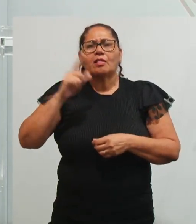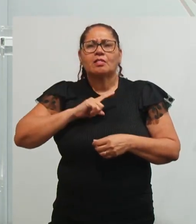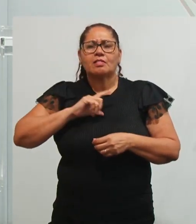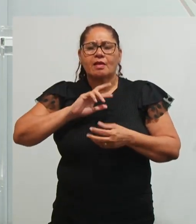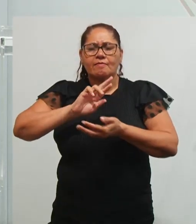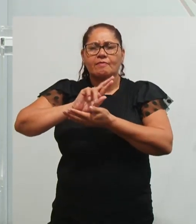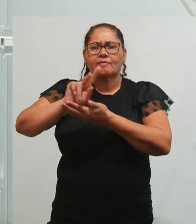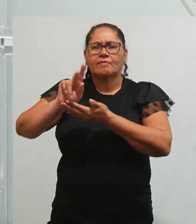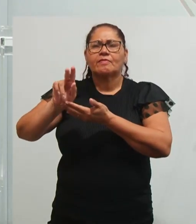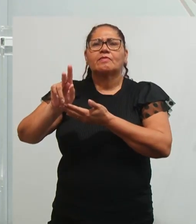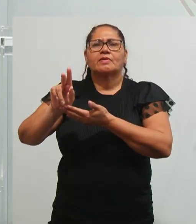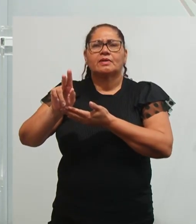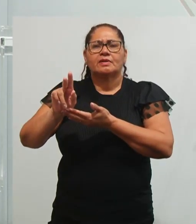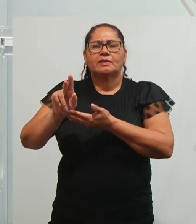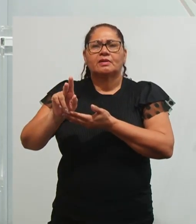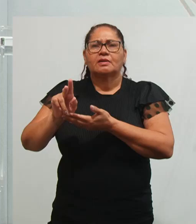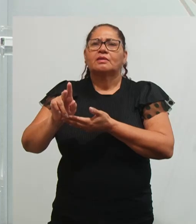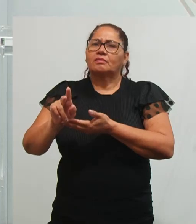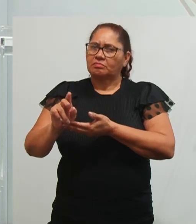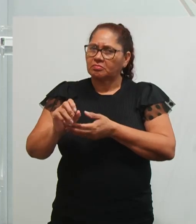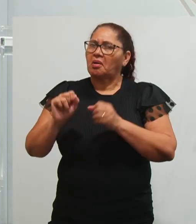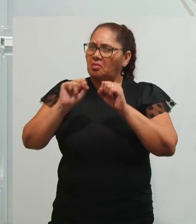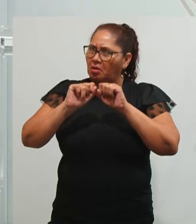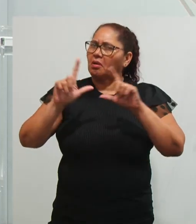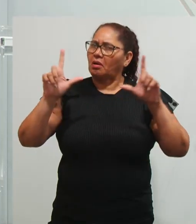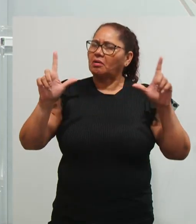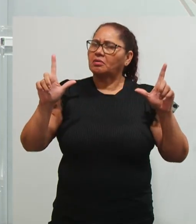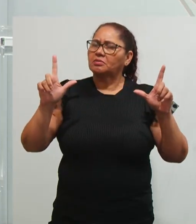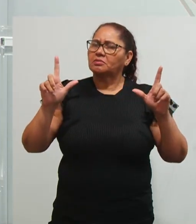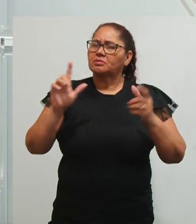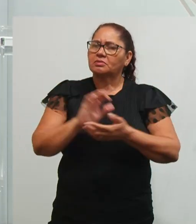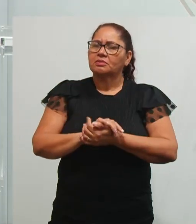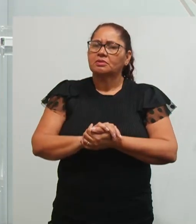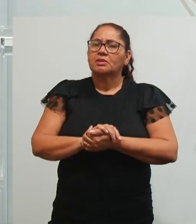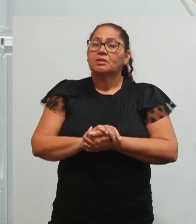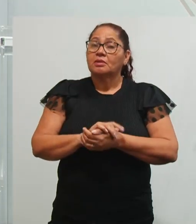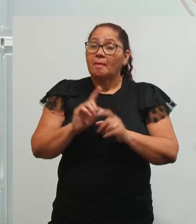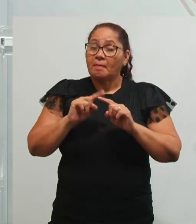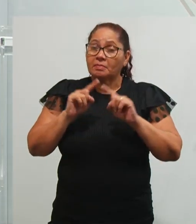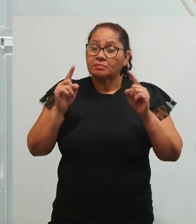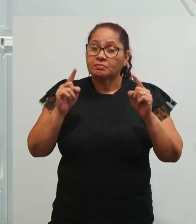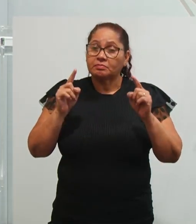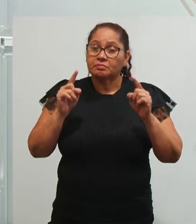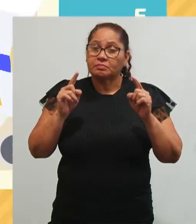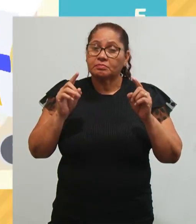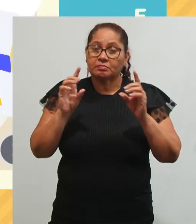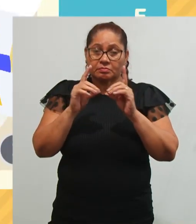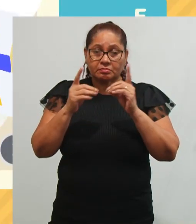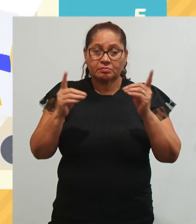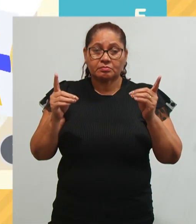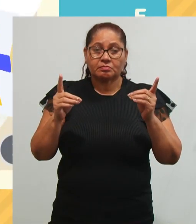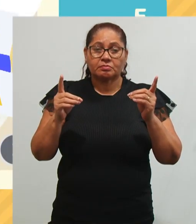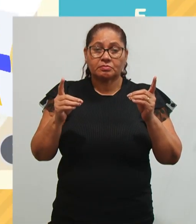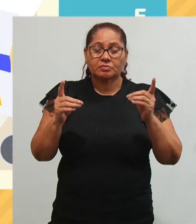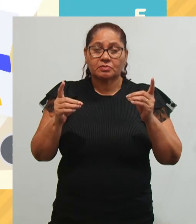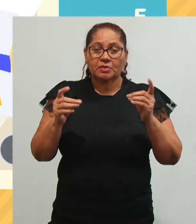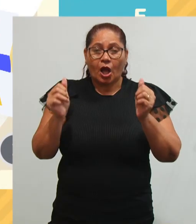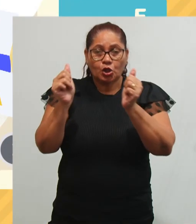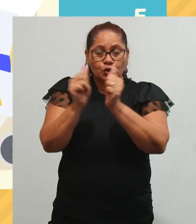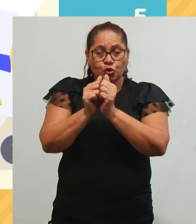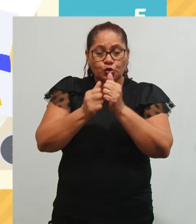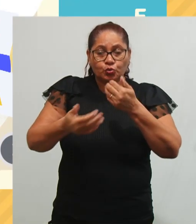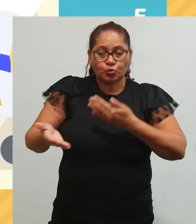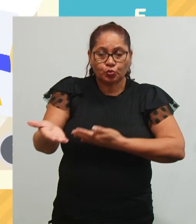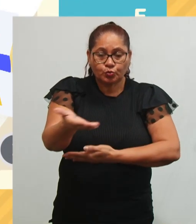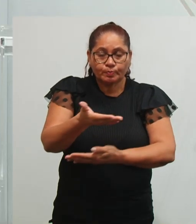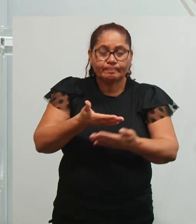formas de intervenção, lógico, né? Mas uma das formas de intervenção didática é justamente interagir com o aluno, ver o